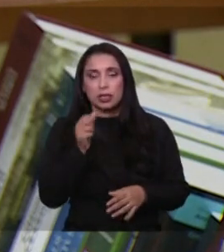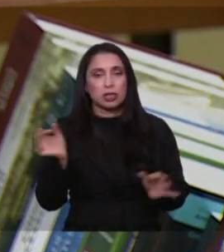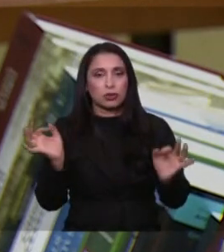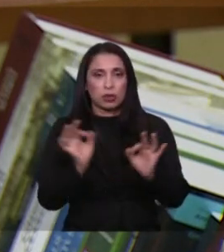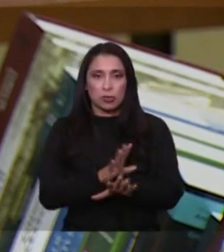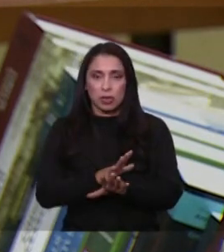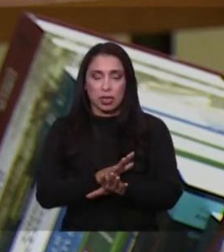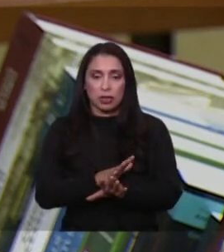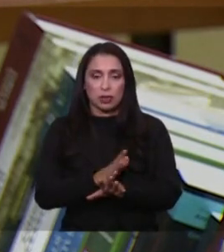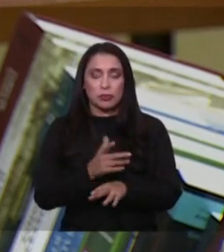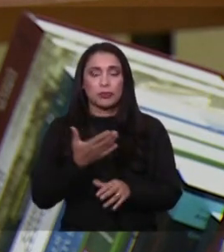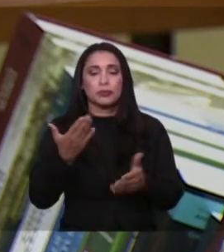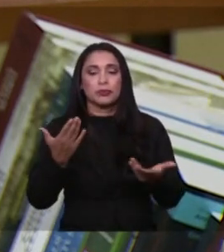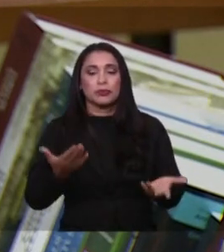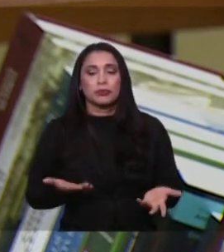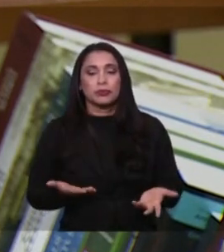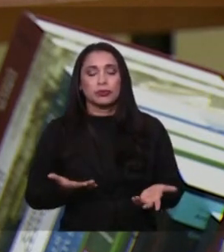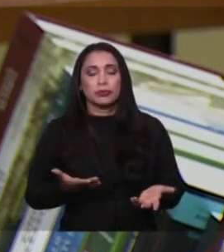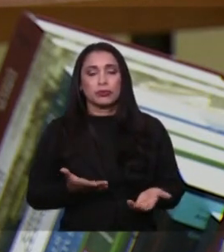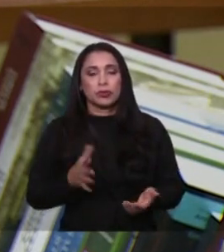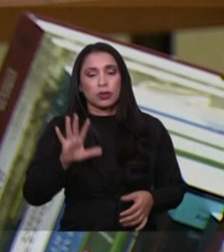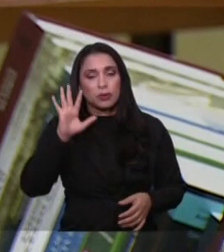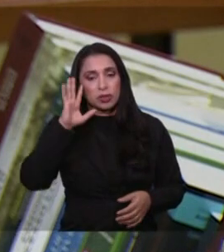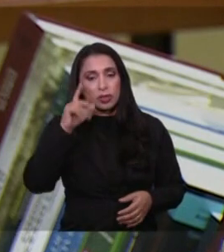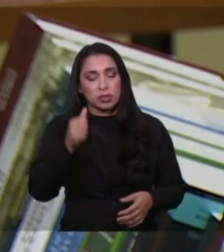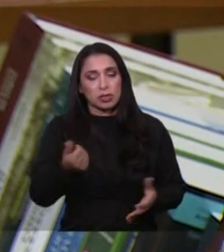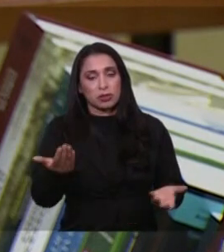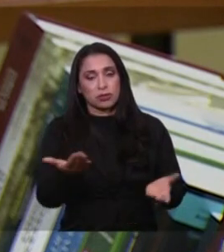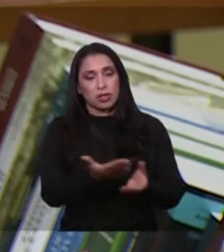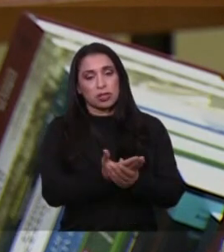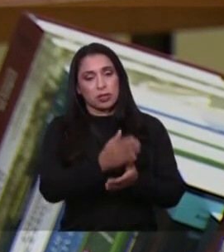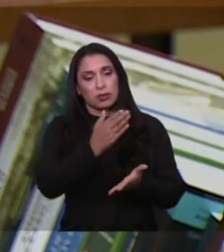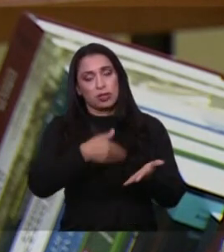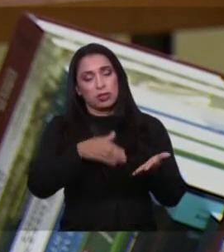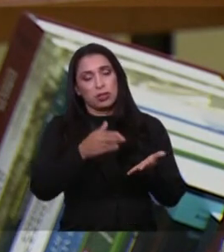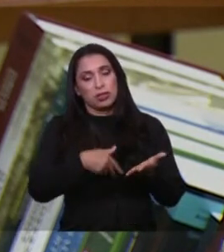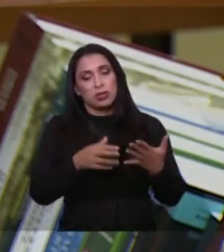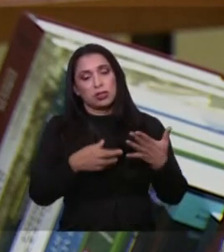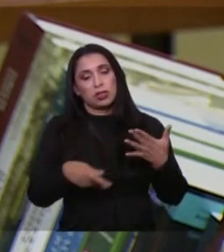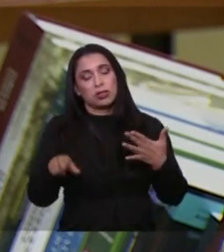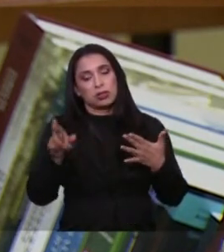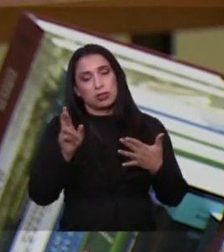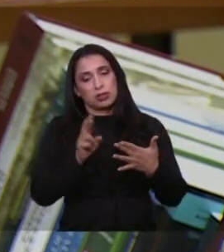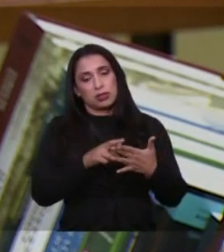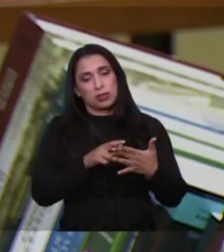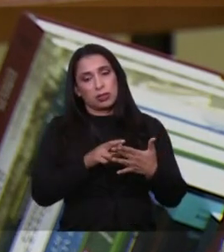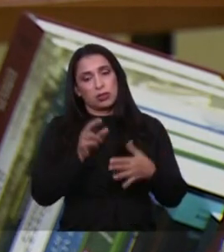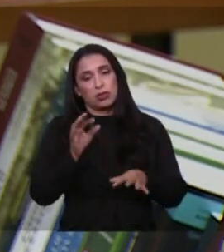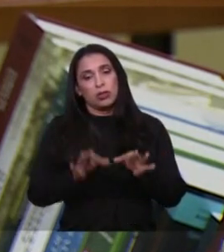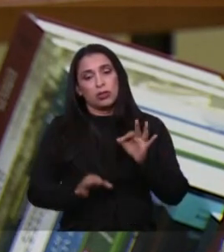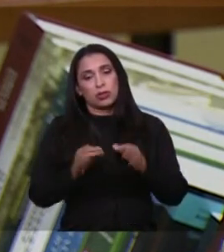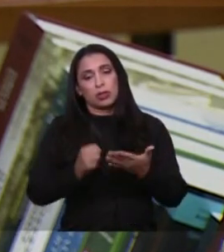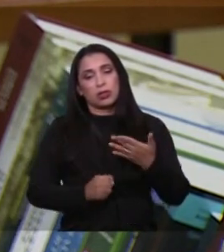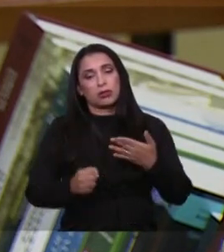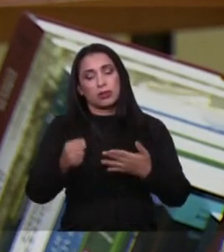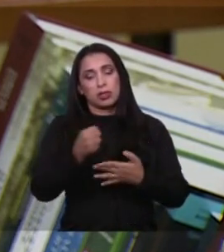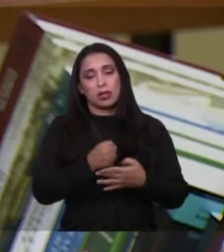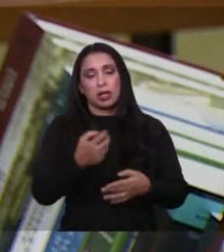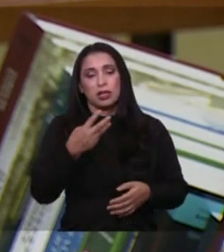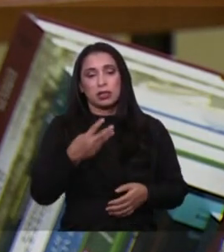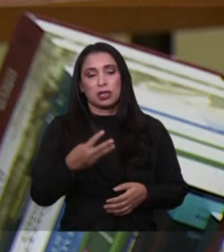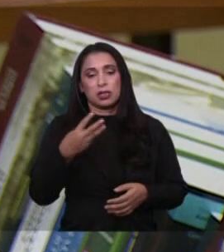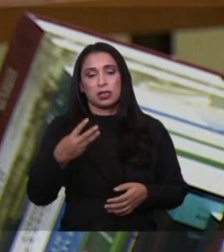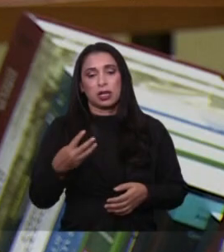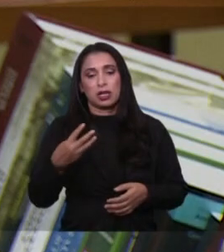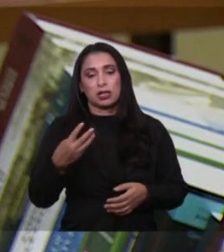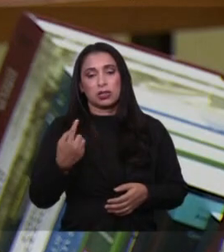realmente, restando obstado o ajuizamento de ações decisórias contra as decisões transitadas em julgado, com base na súmula 331 do